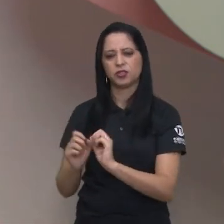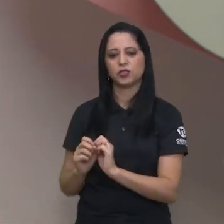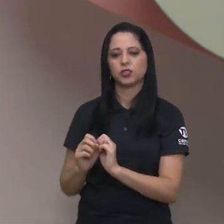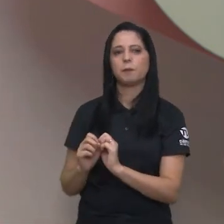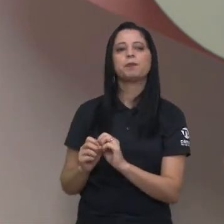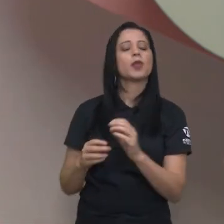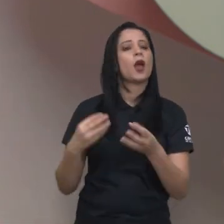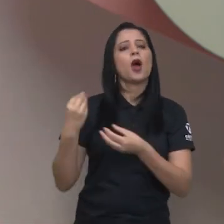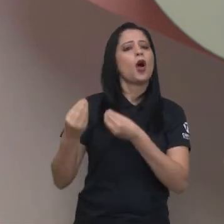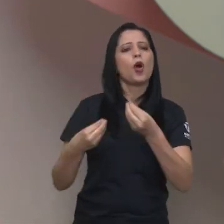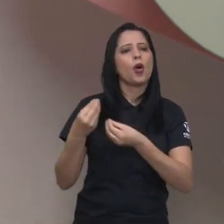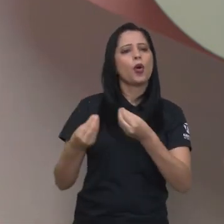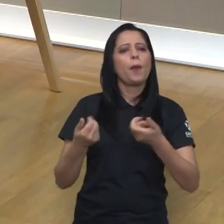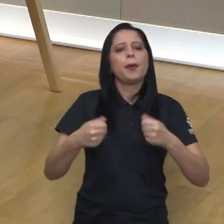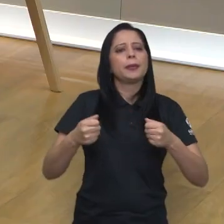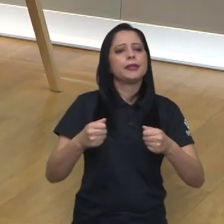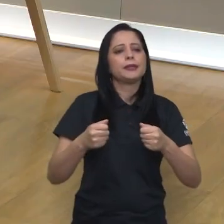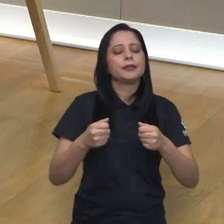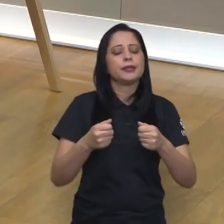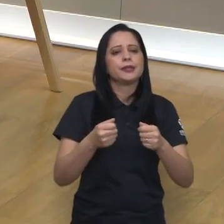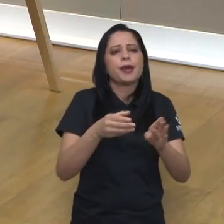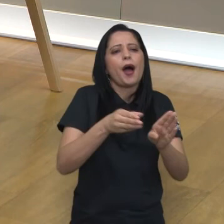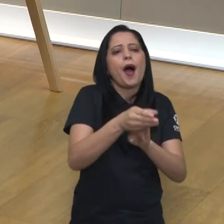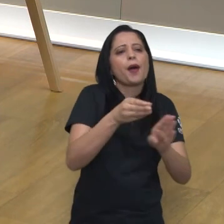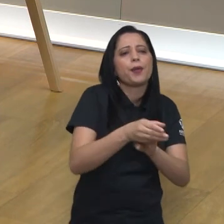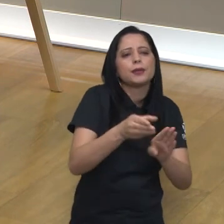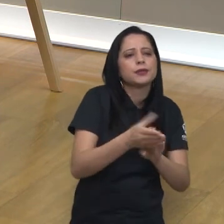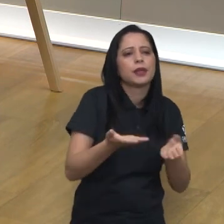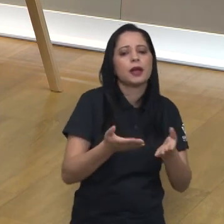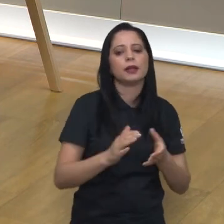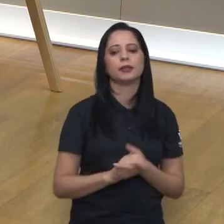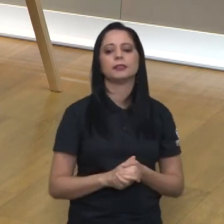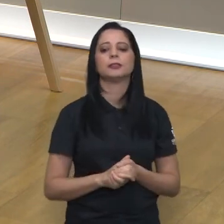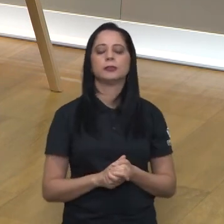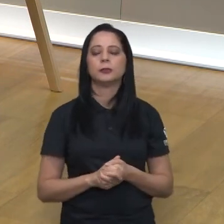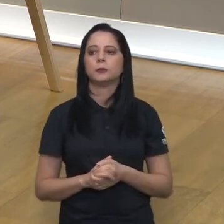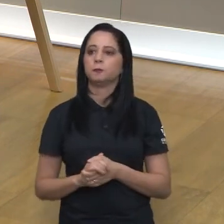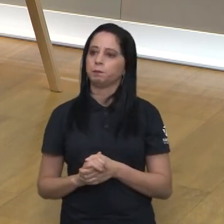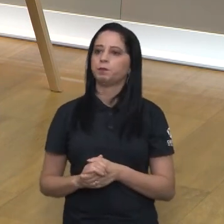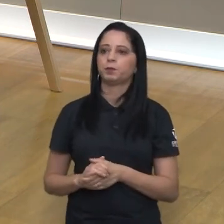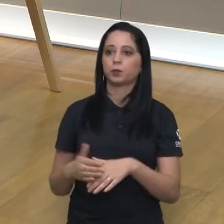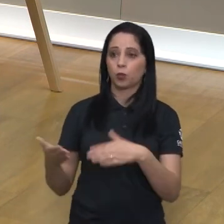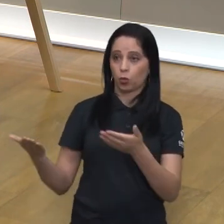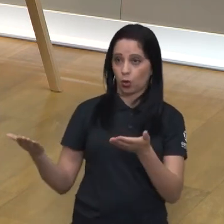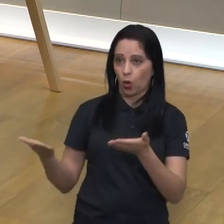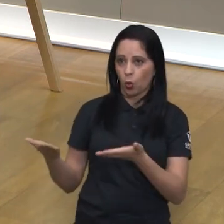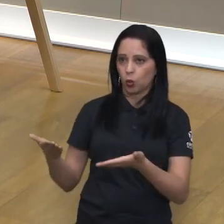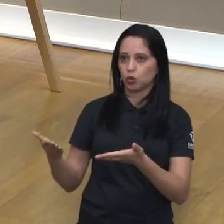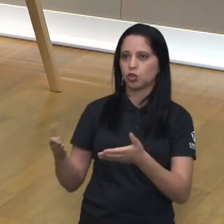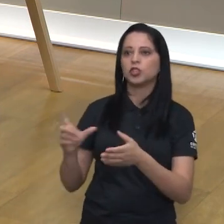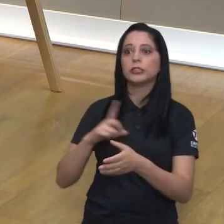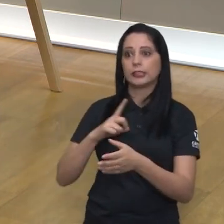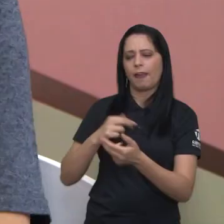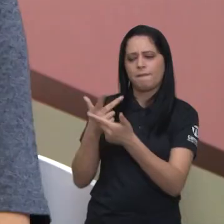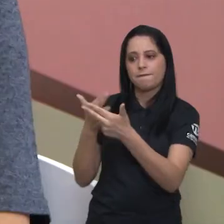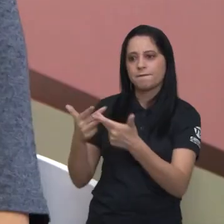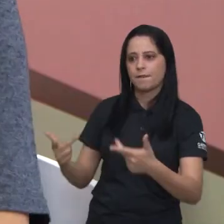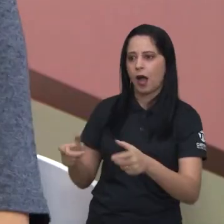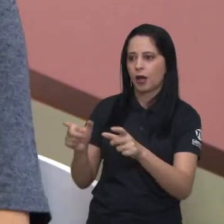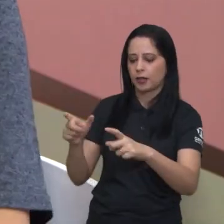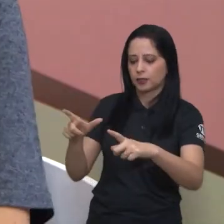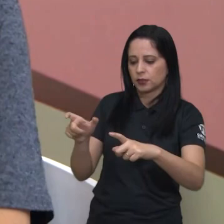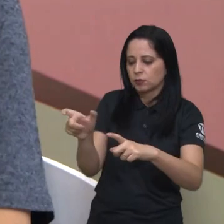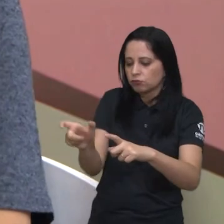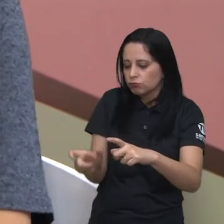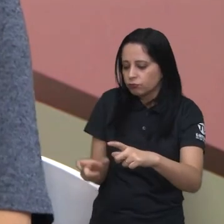orientar a população nesse sentido? Hoje nós temos várias hortas comunitárias, tanto em unidades de saúde, também unidade de saúde